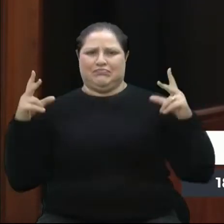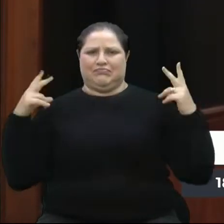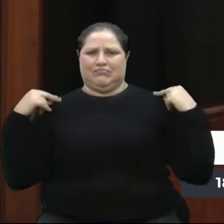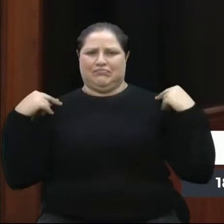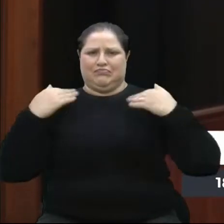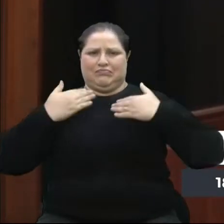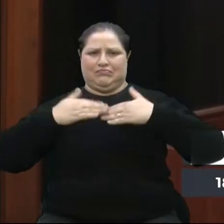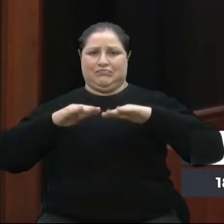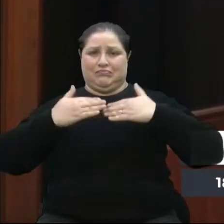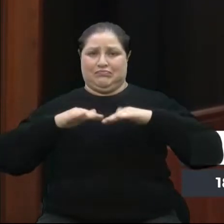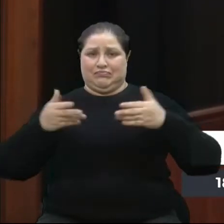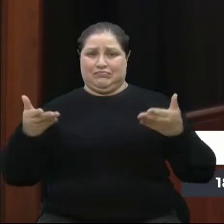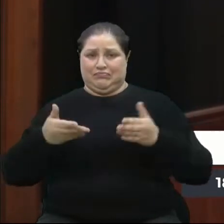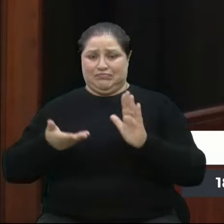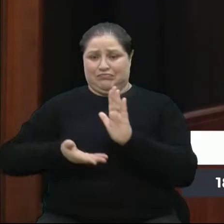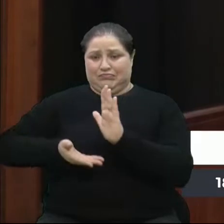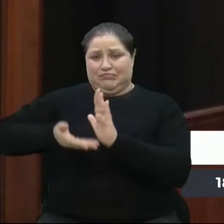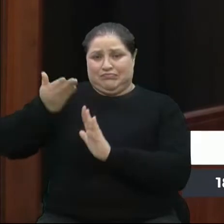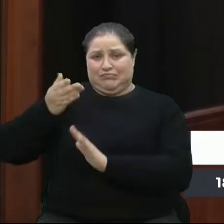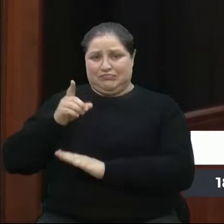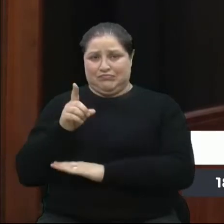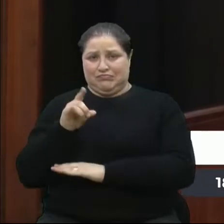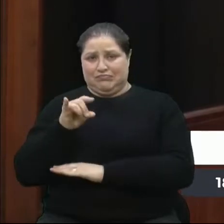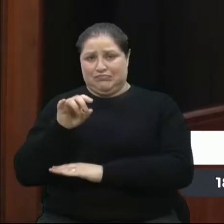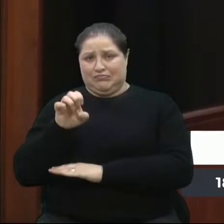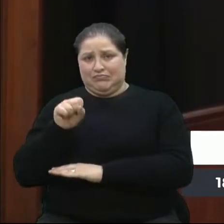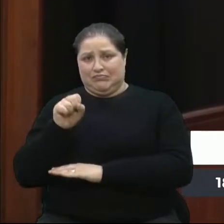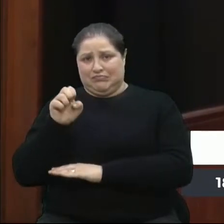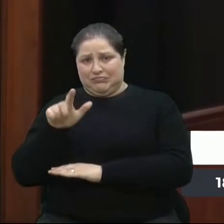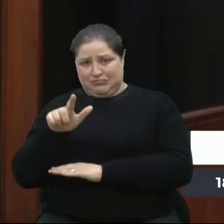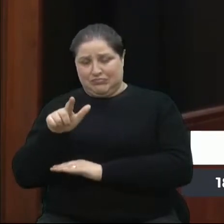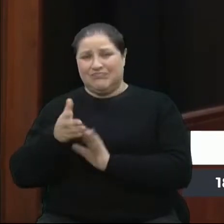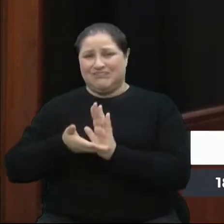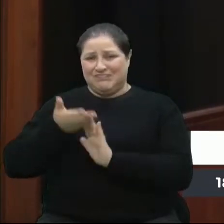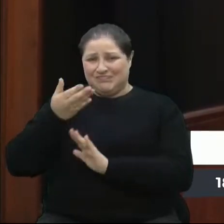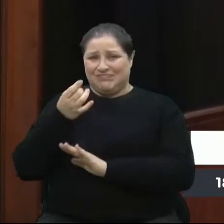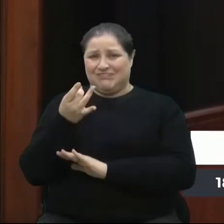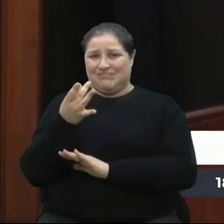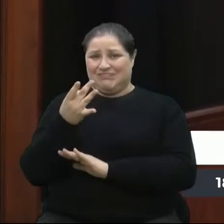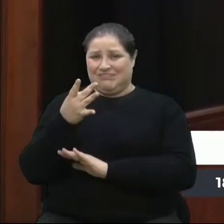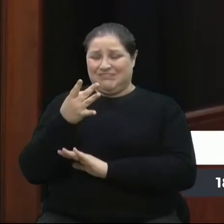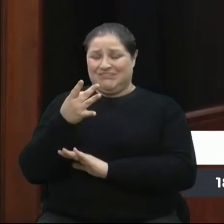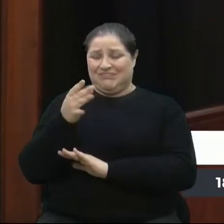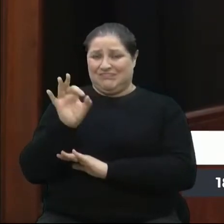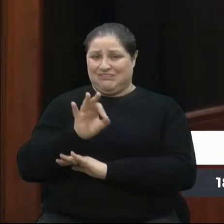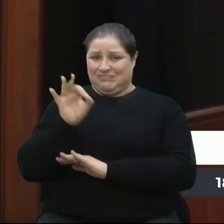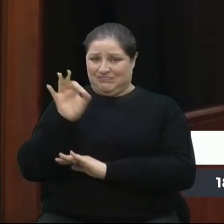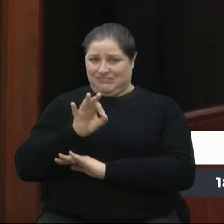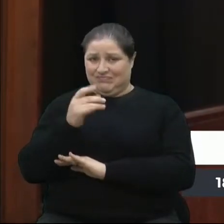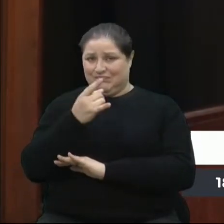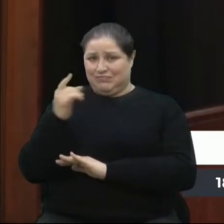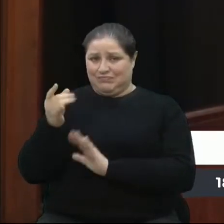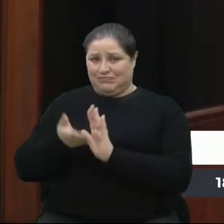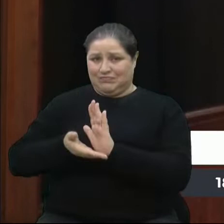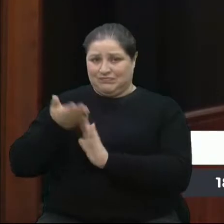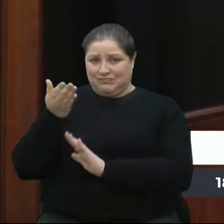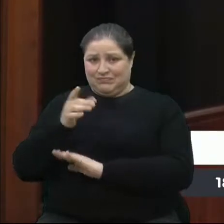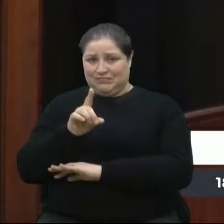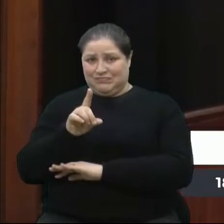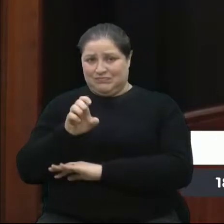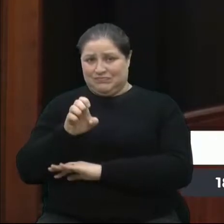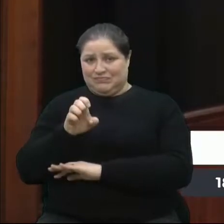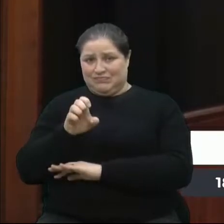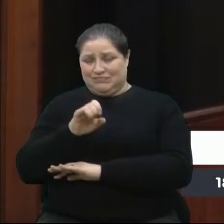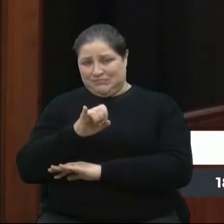essa alta do diesel, aproximadamente de 14%, a última alta do diesel, né, e logicamente que